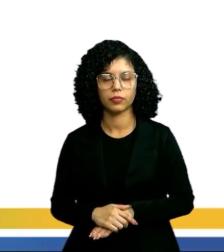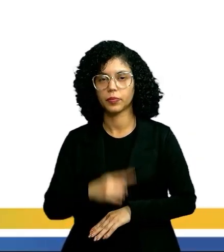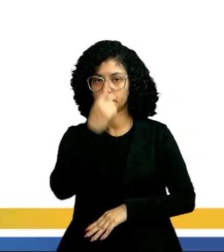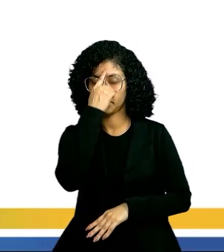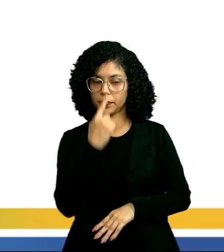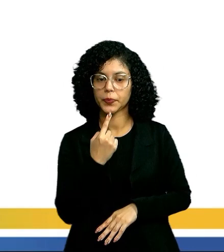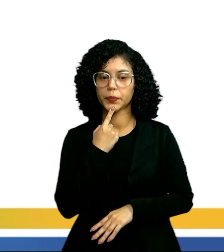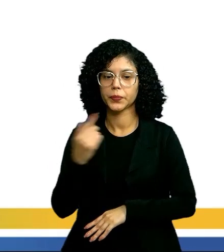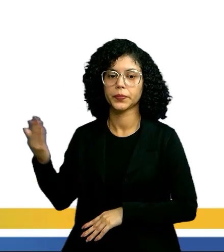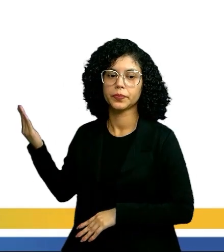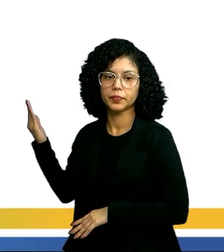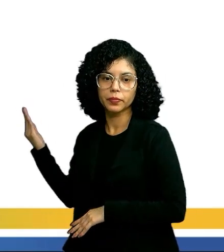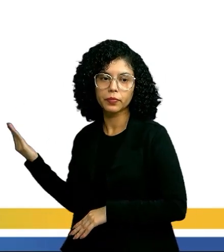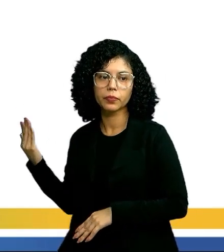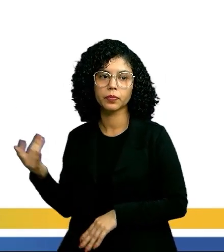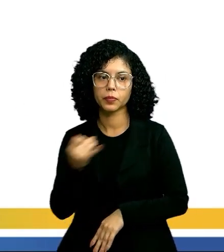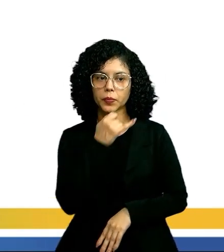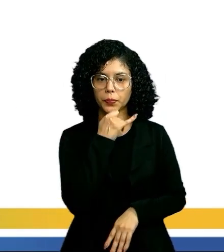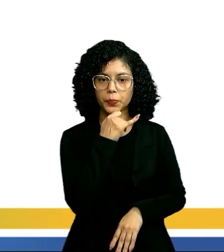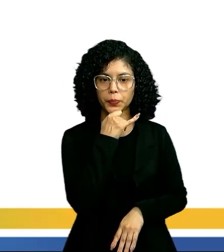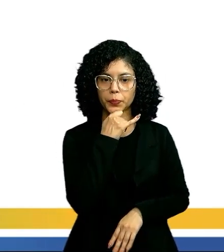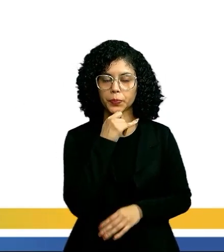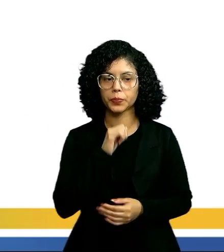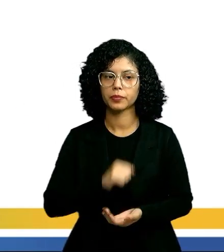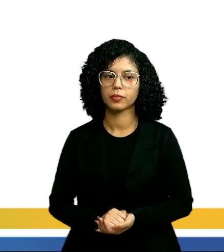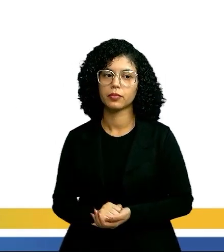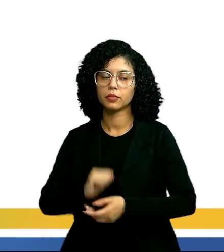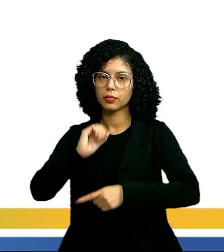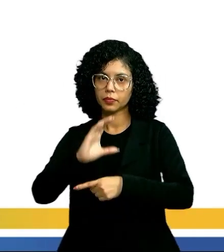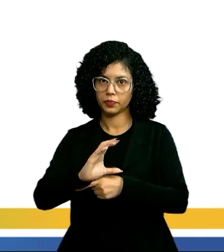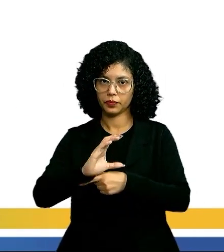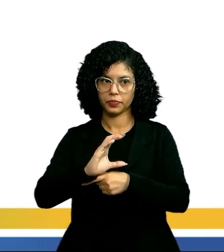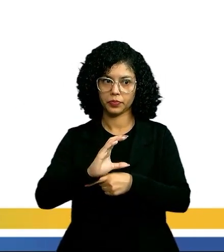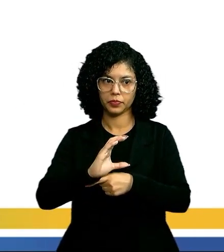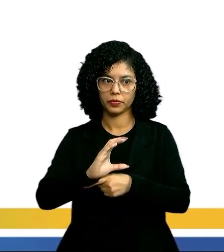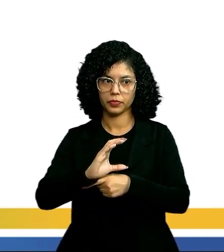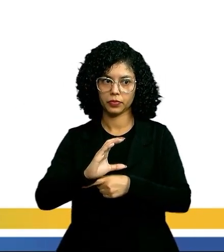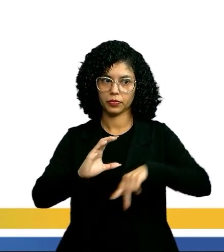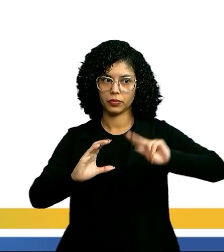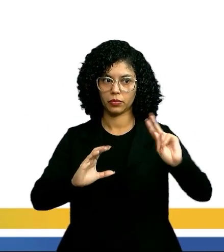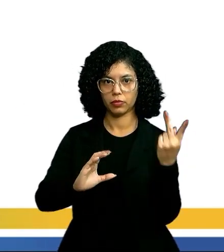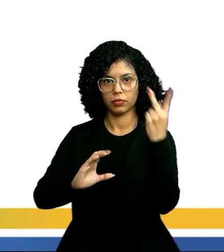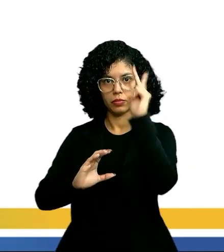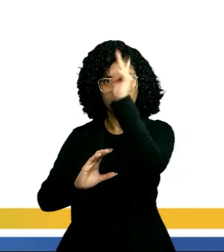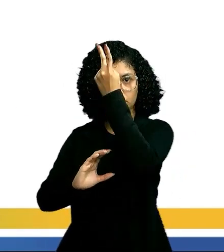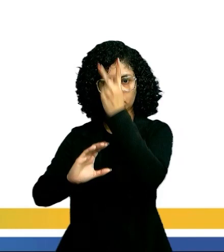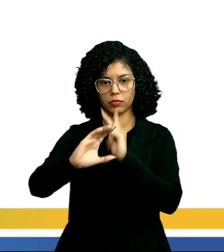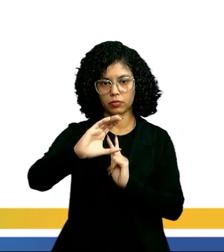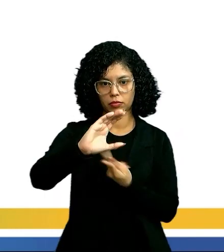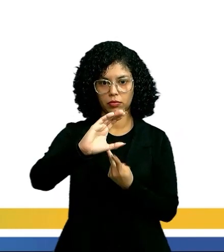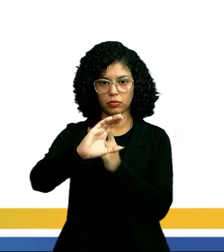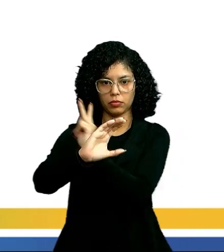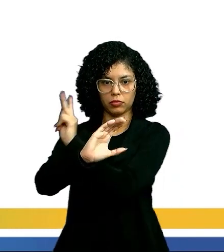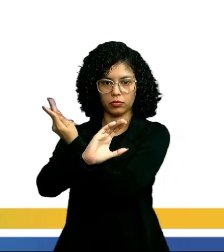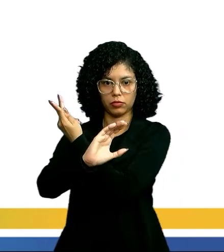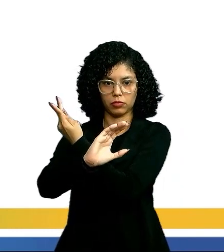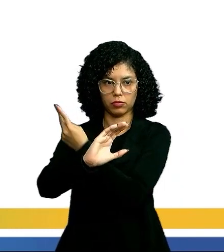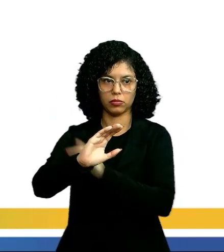Então, nesse exemplo aí, ó, nós temos um carbono com 4 hidrogênios, o metano,